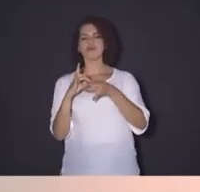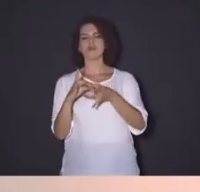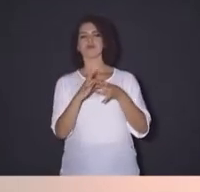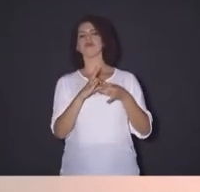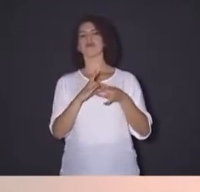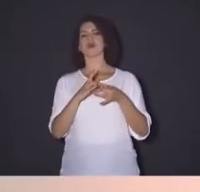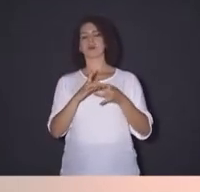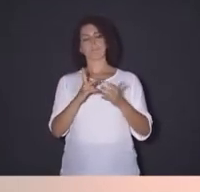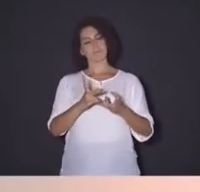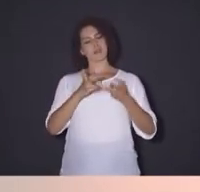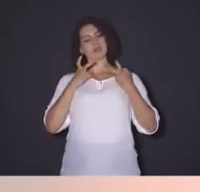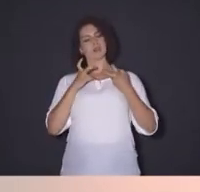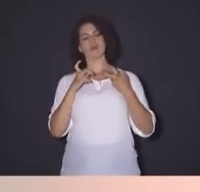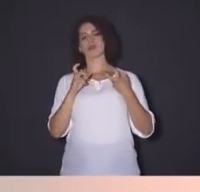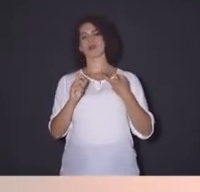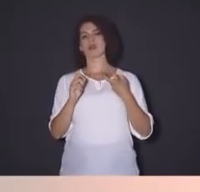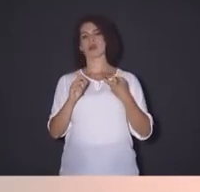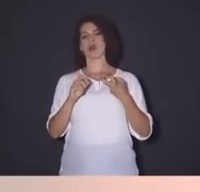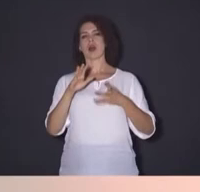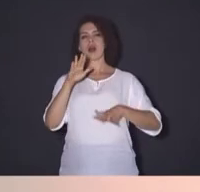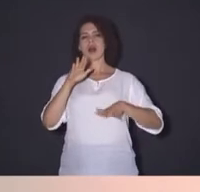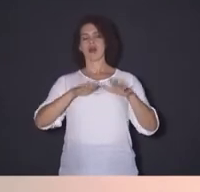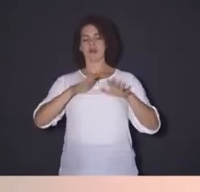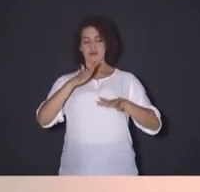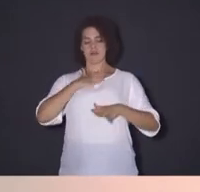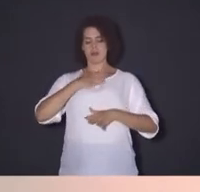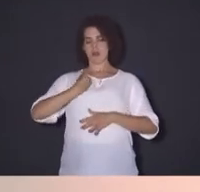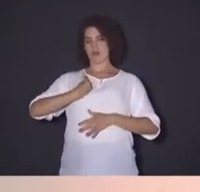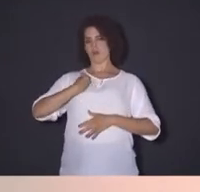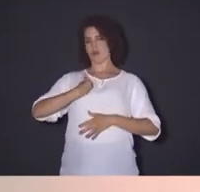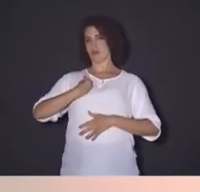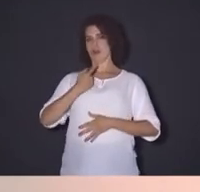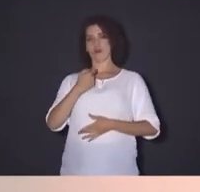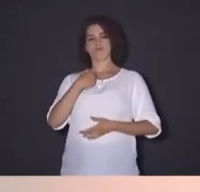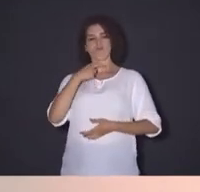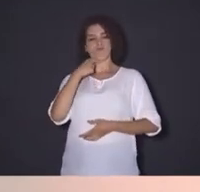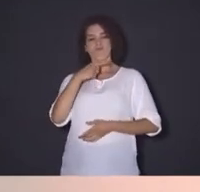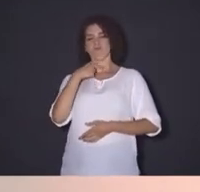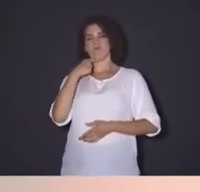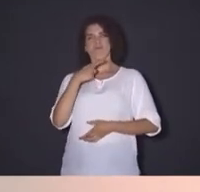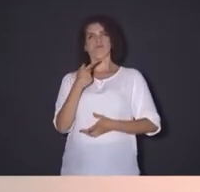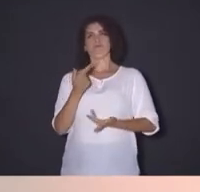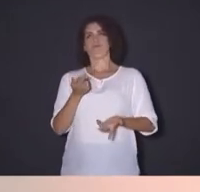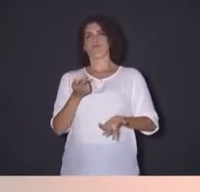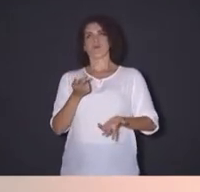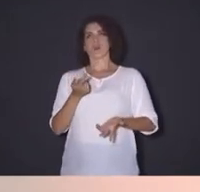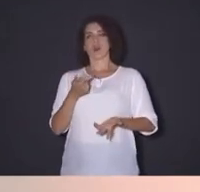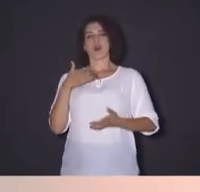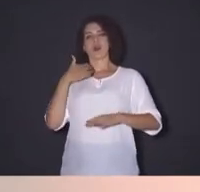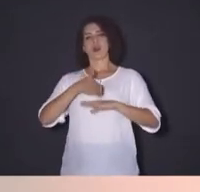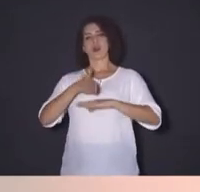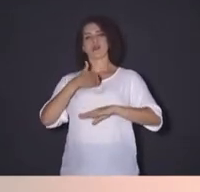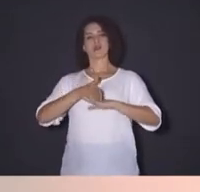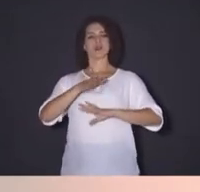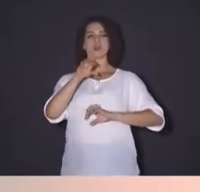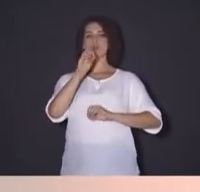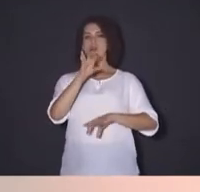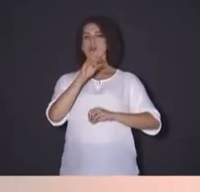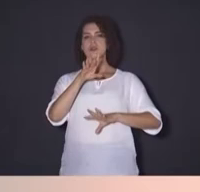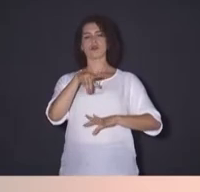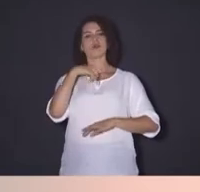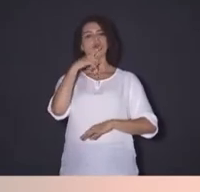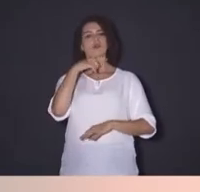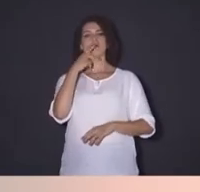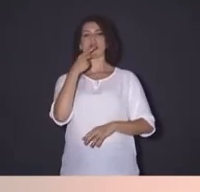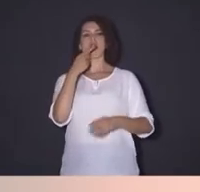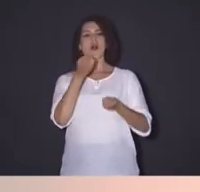infelizmente, em um determinado momento da minha vida, eu não pude ter muito acesso à educação e não pude